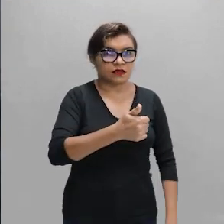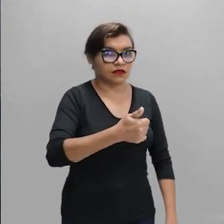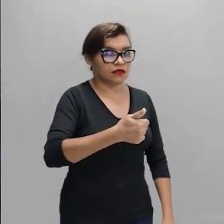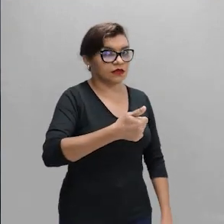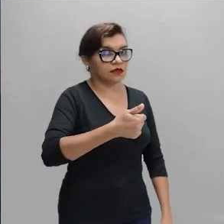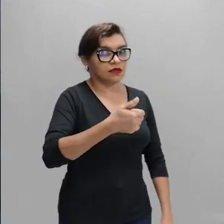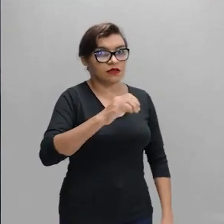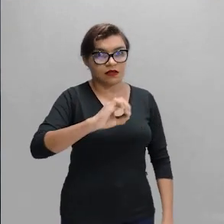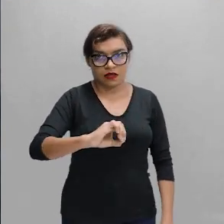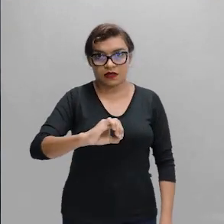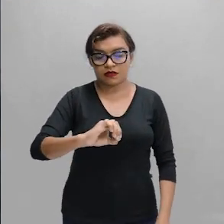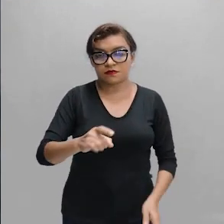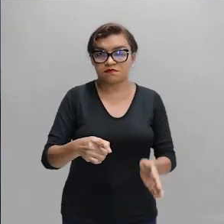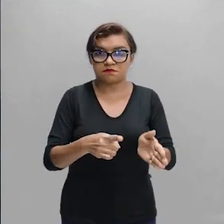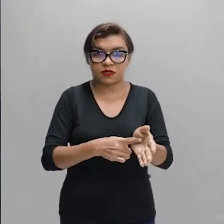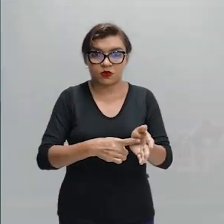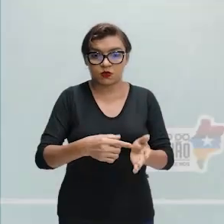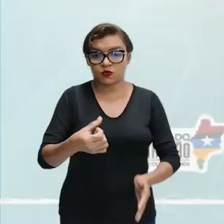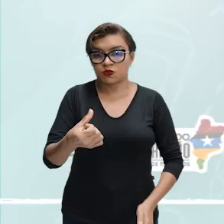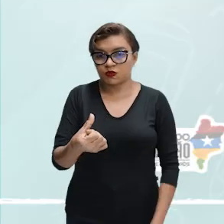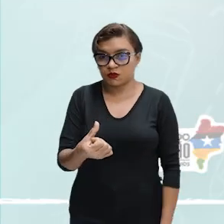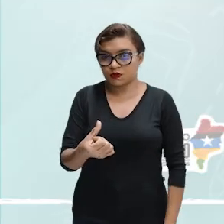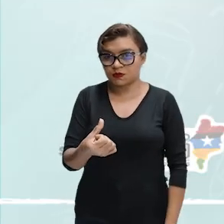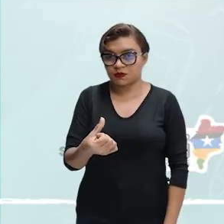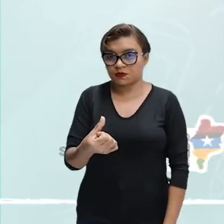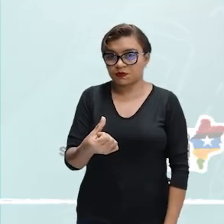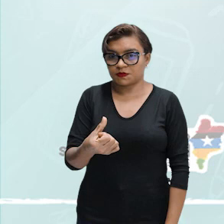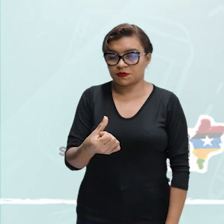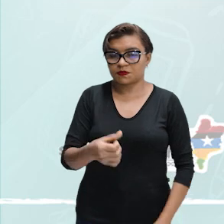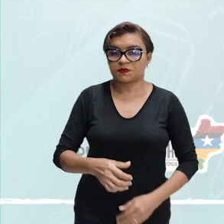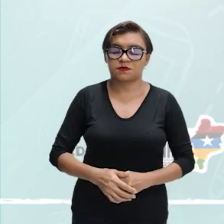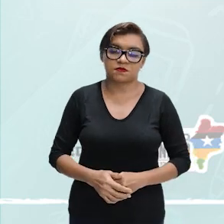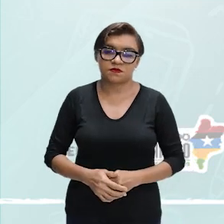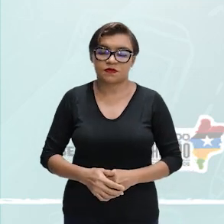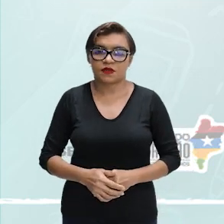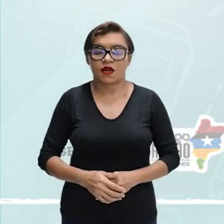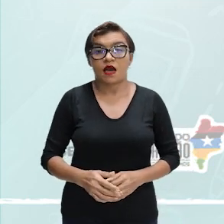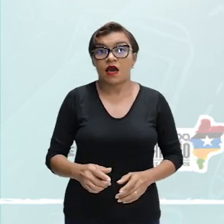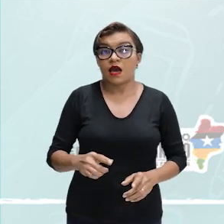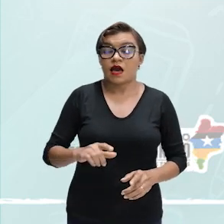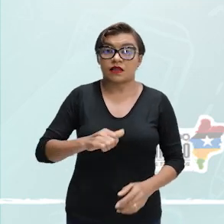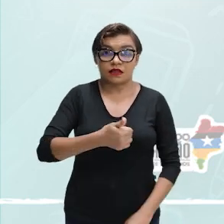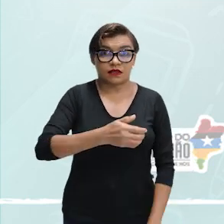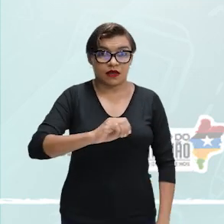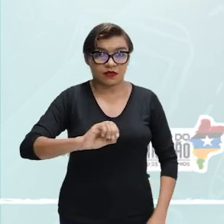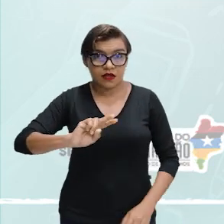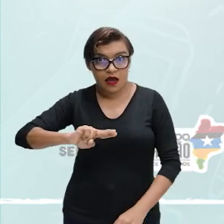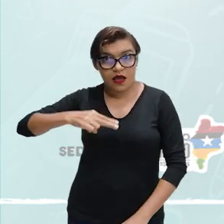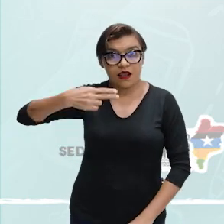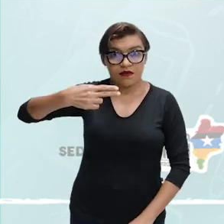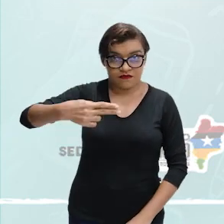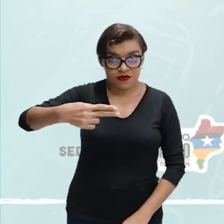6. Certo? Percebam o seguinte, 10 a menos 6